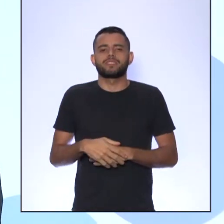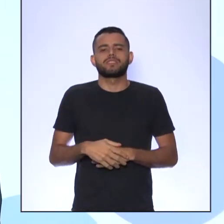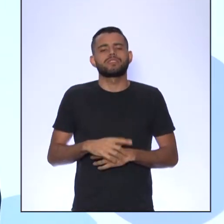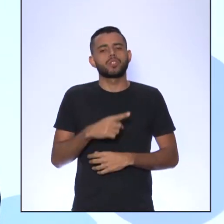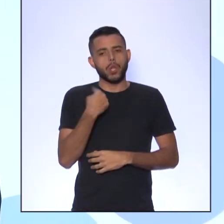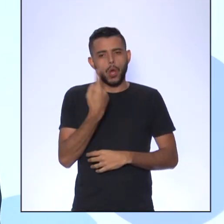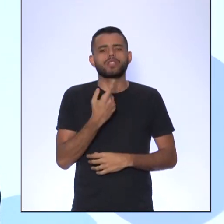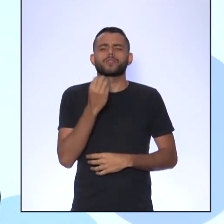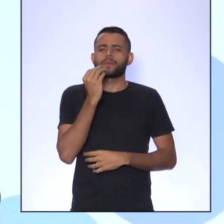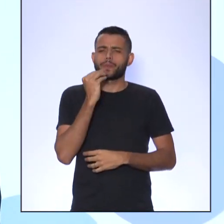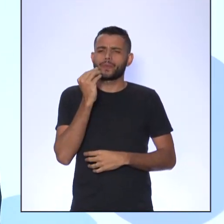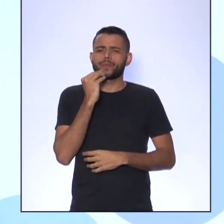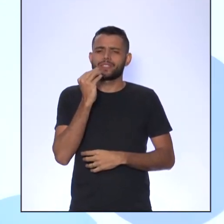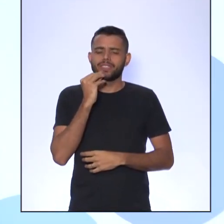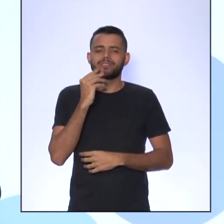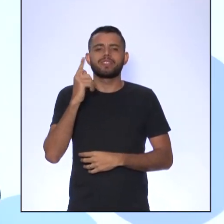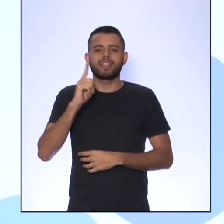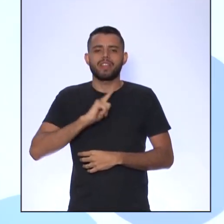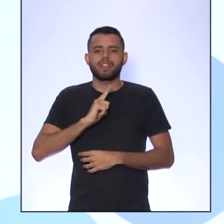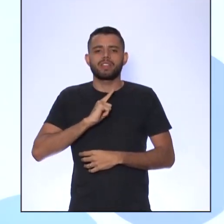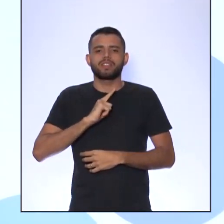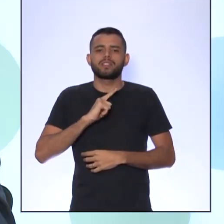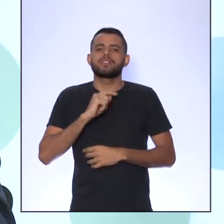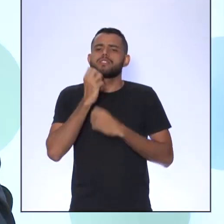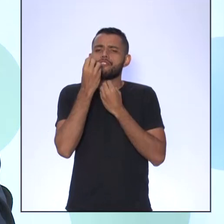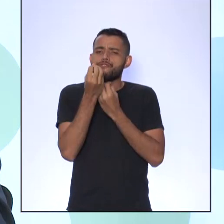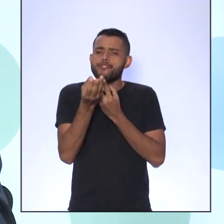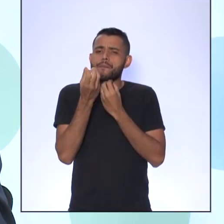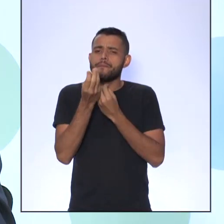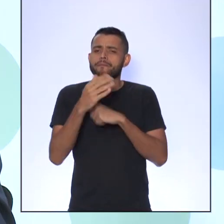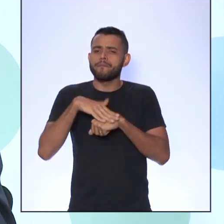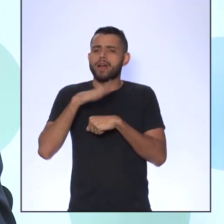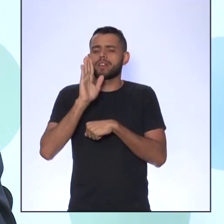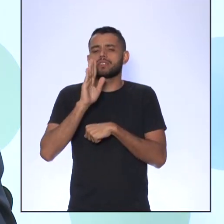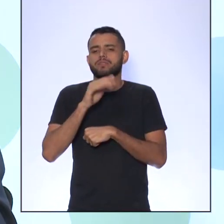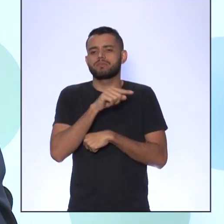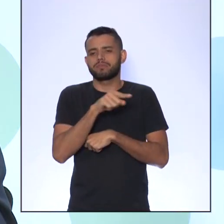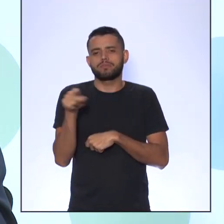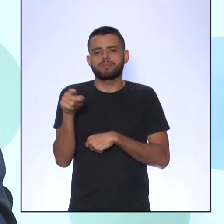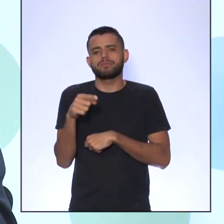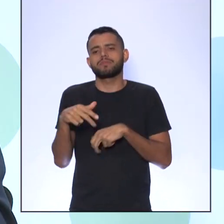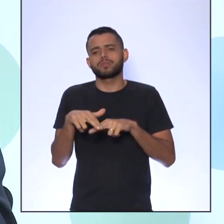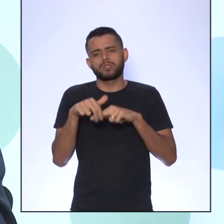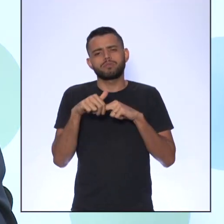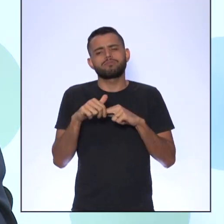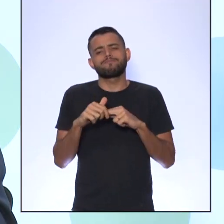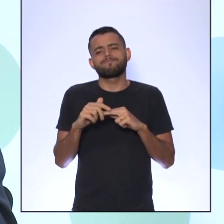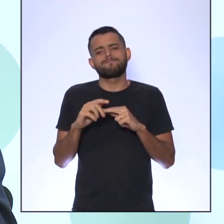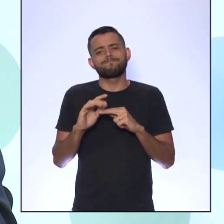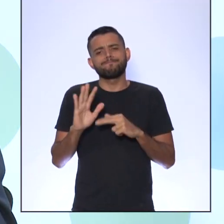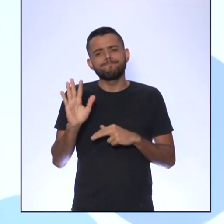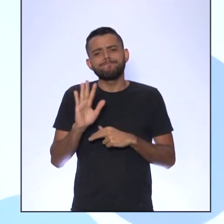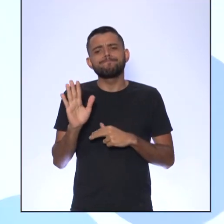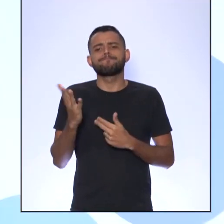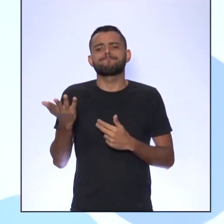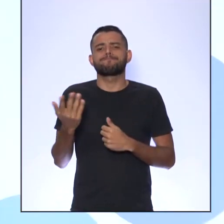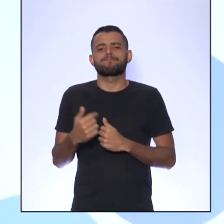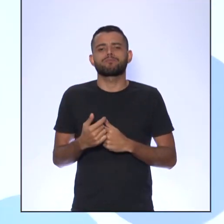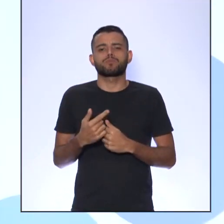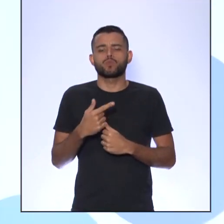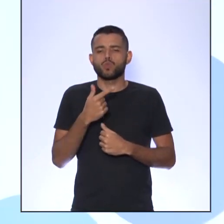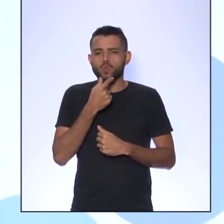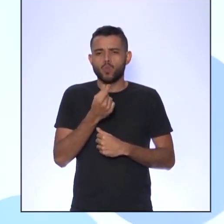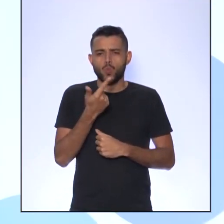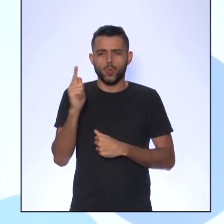outras oportunidades. Eu vou trazendo umas informações. Cláudio, aqui me despeço de você, enquanto o Seide sobe aqui no